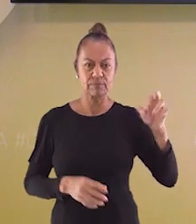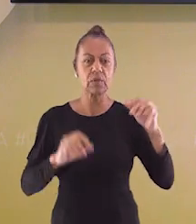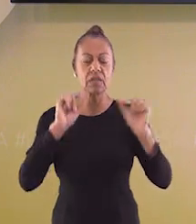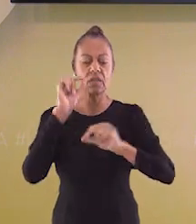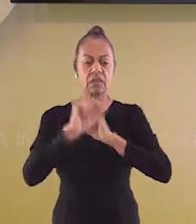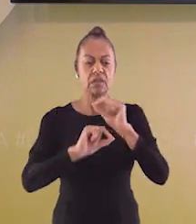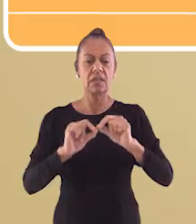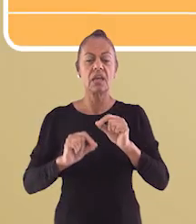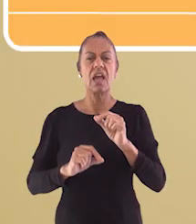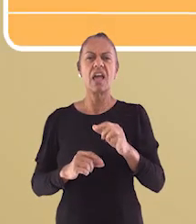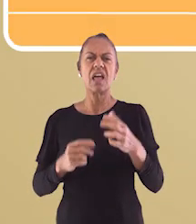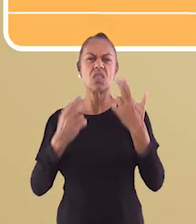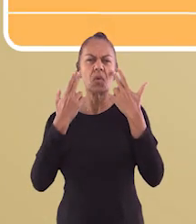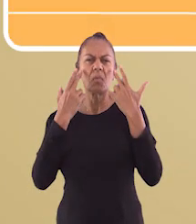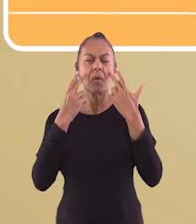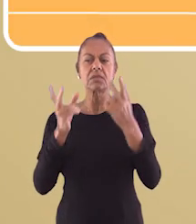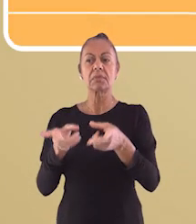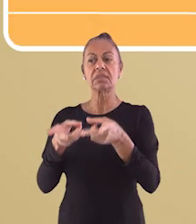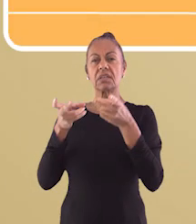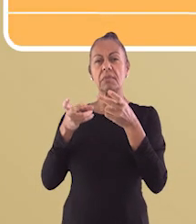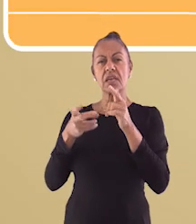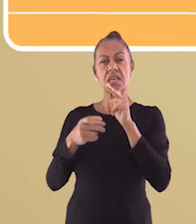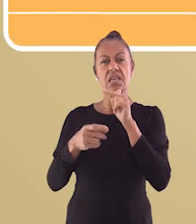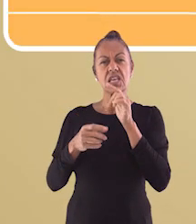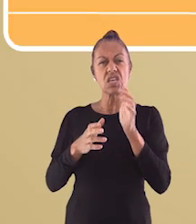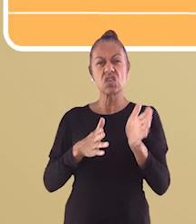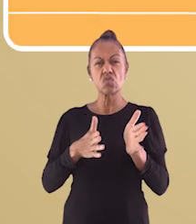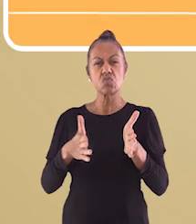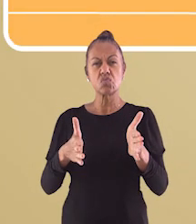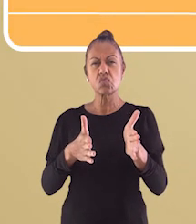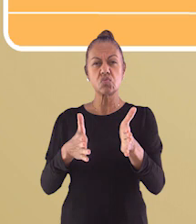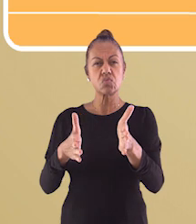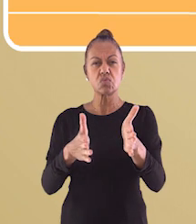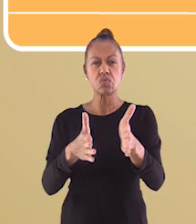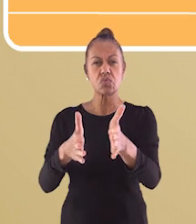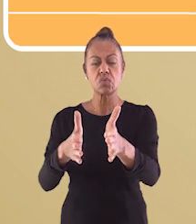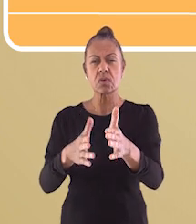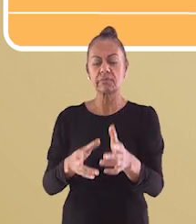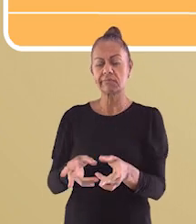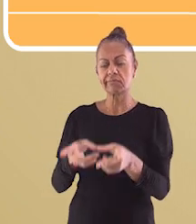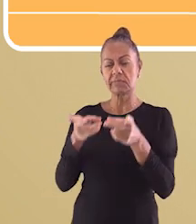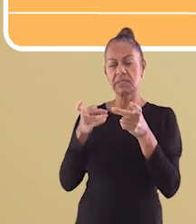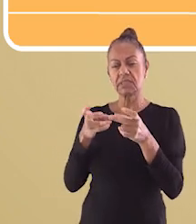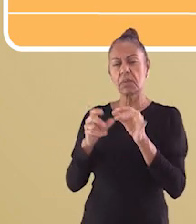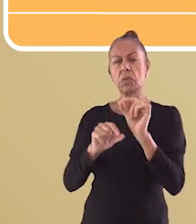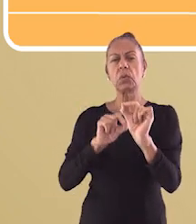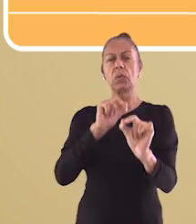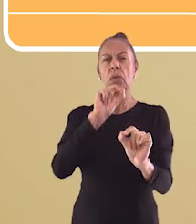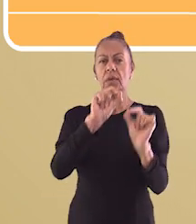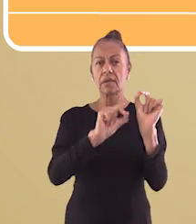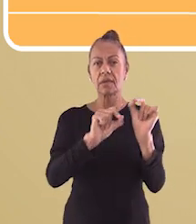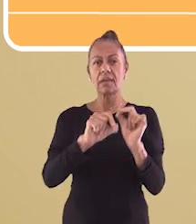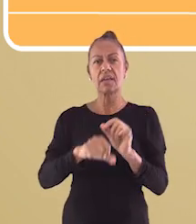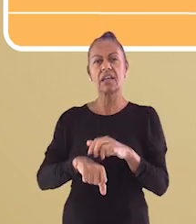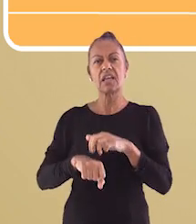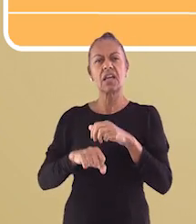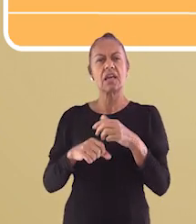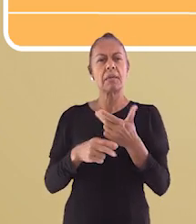também. Quando a gente fala de sedimentos, a gente está falando de alguma coisa sólida, um material sólido, que foi